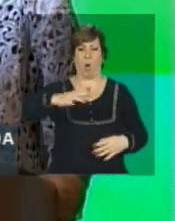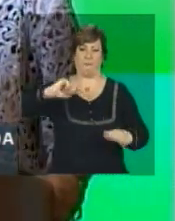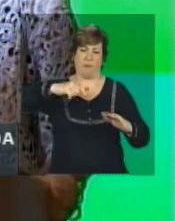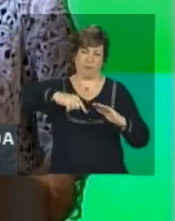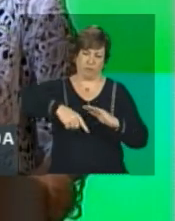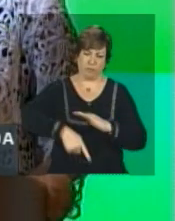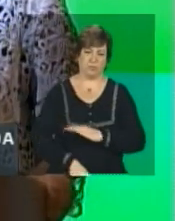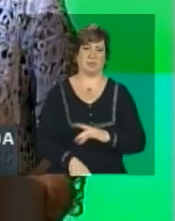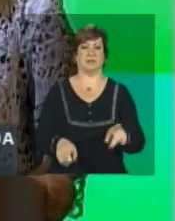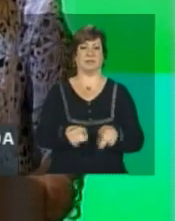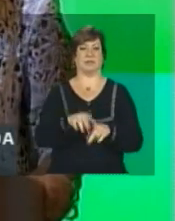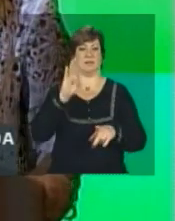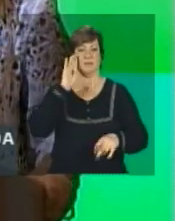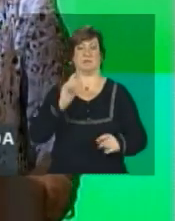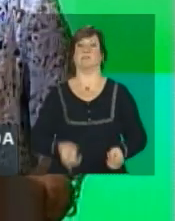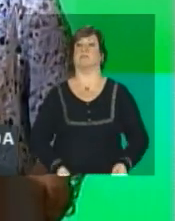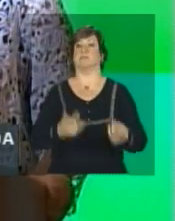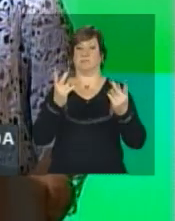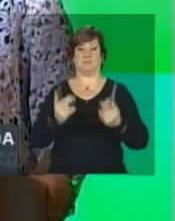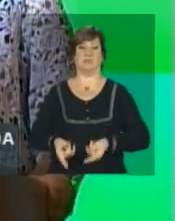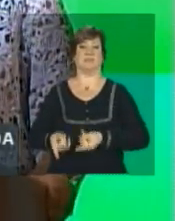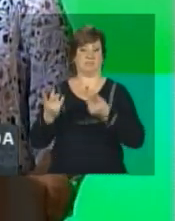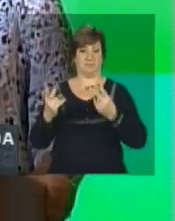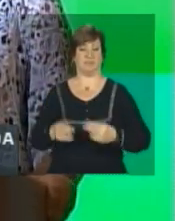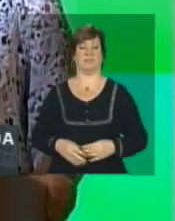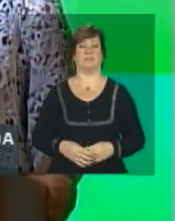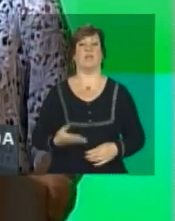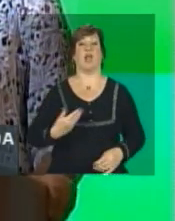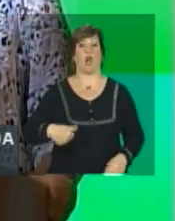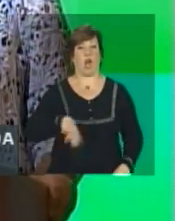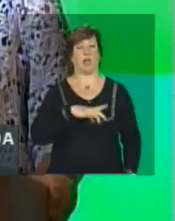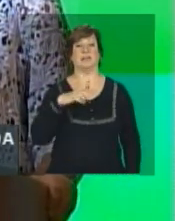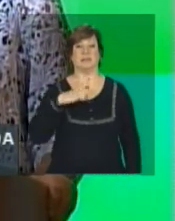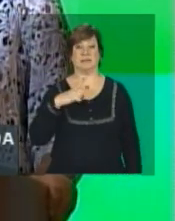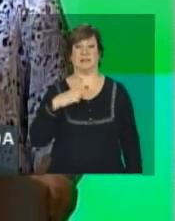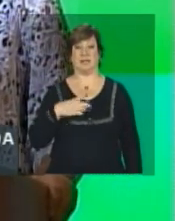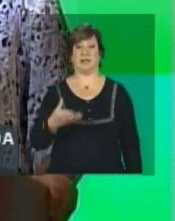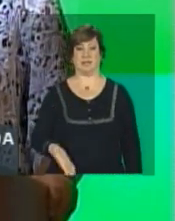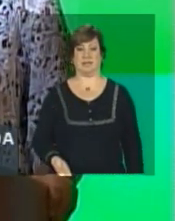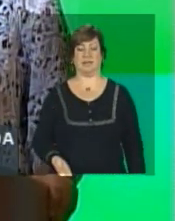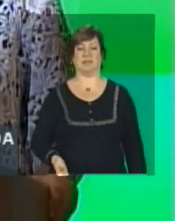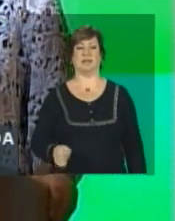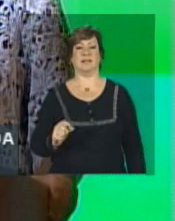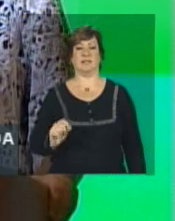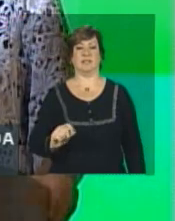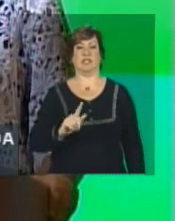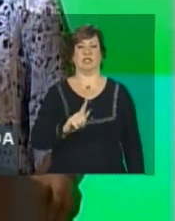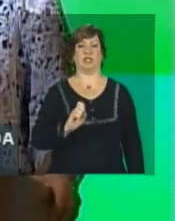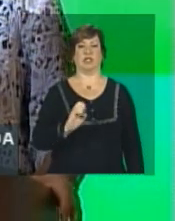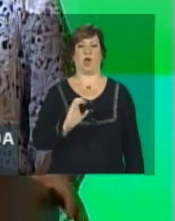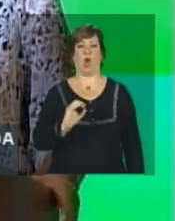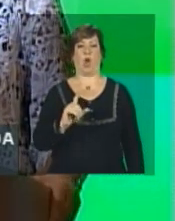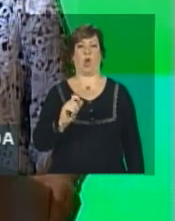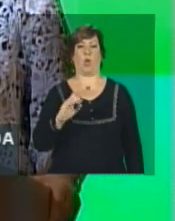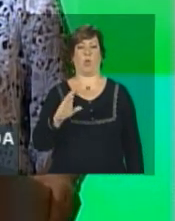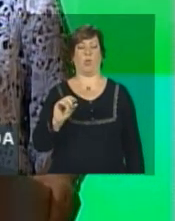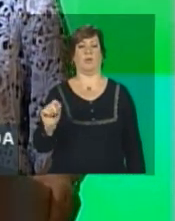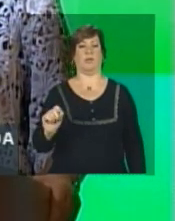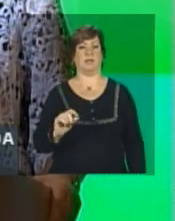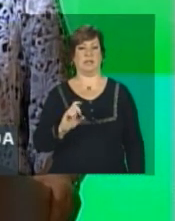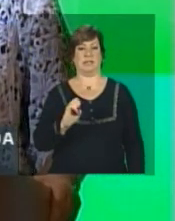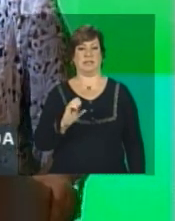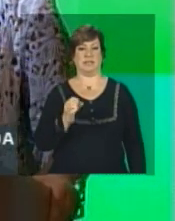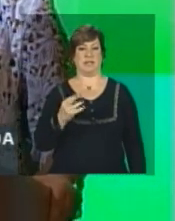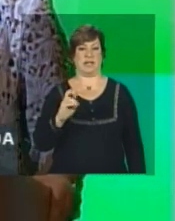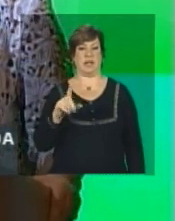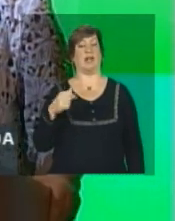e, inclusive, exportar. Nós temos aqui o nosso geólogo Estrela, a